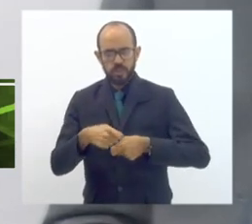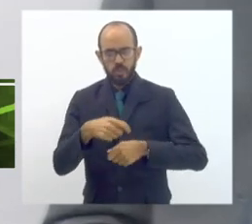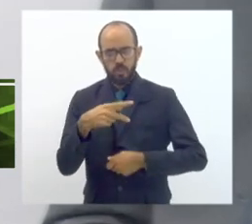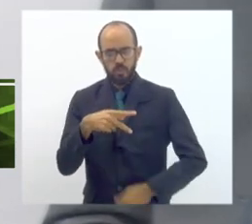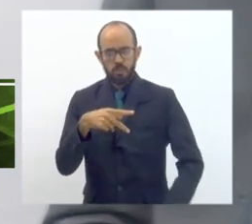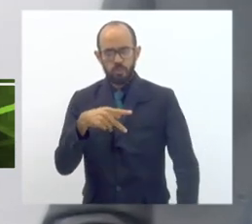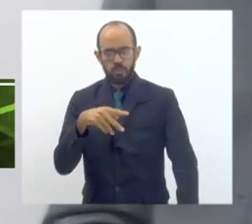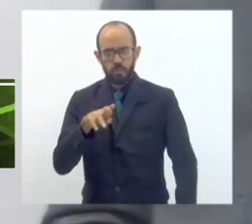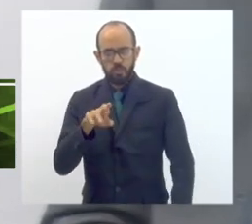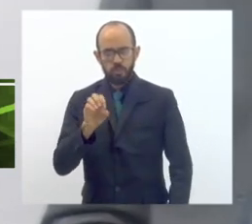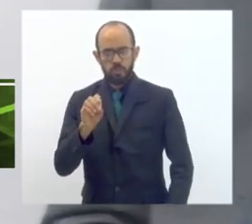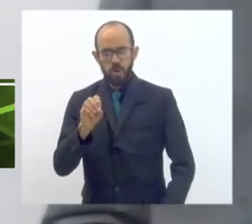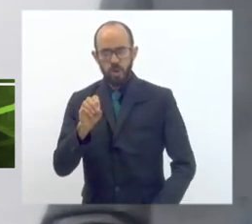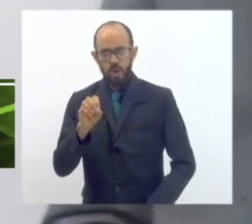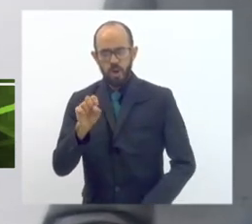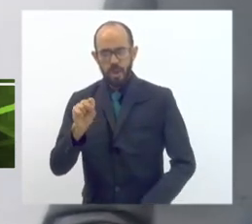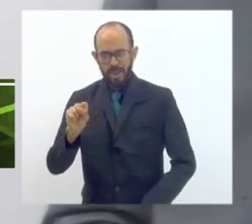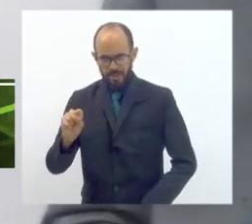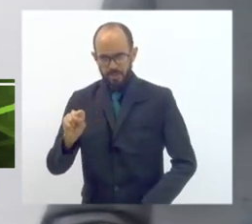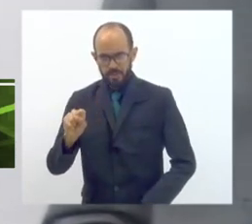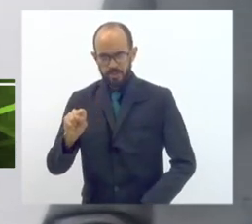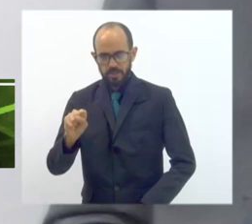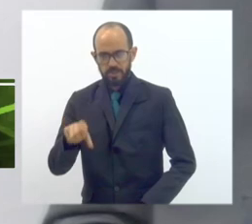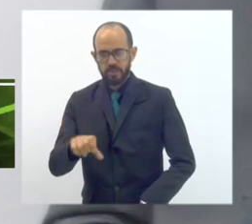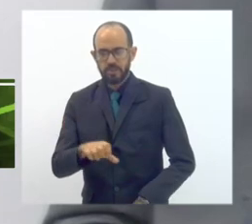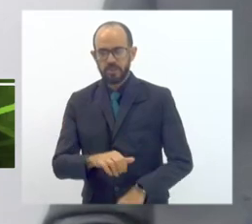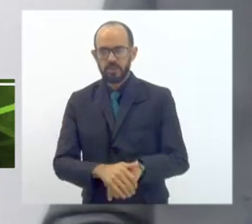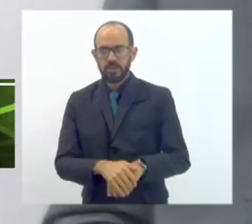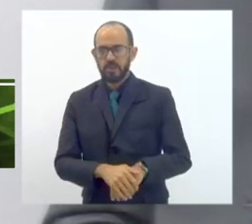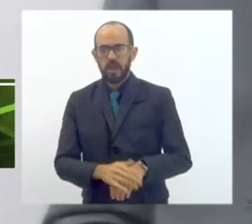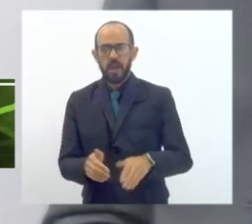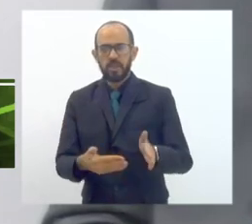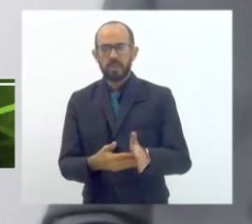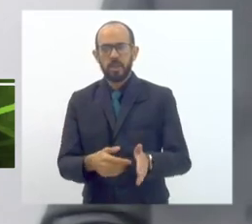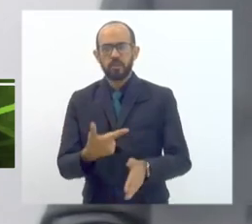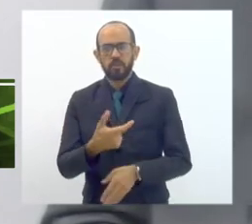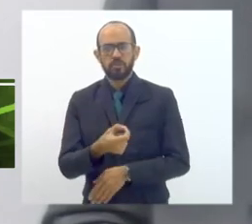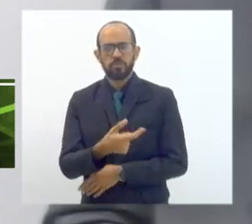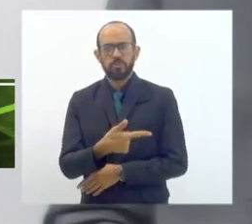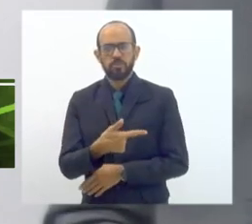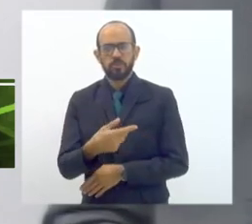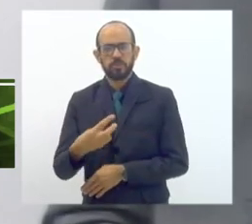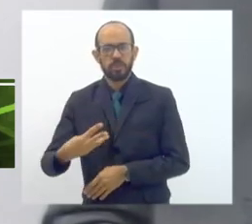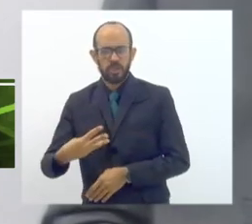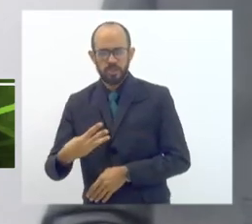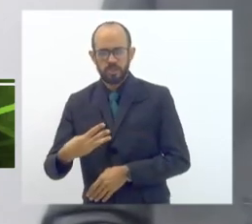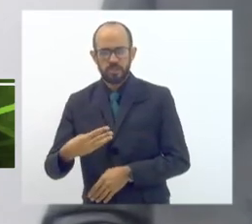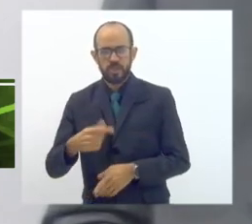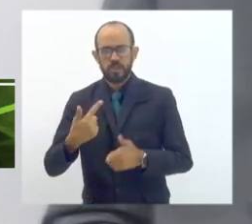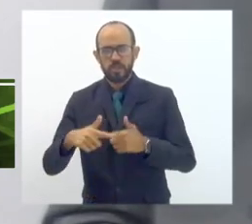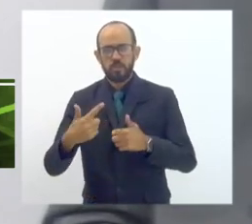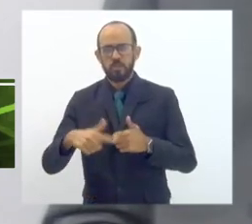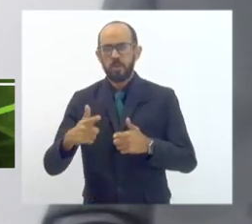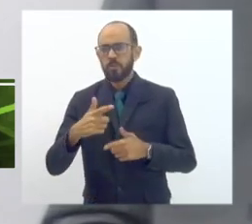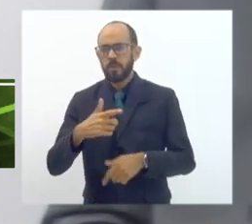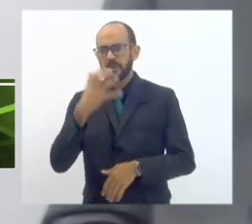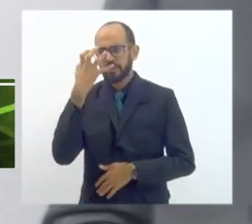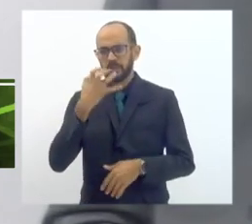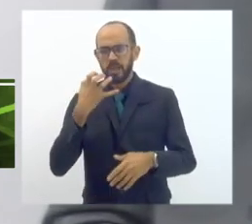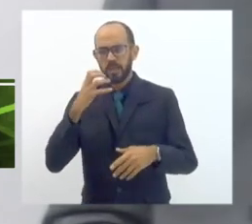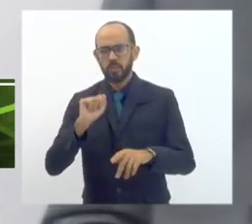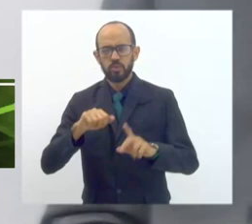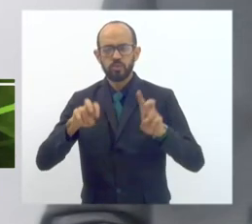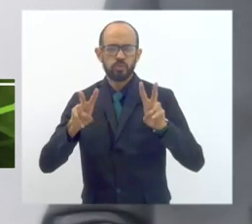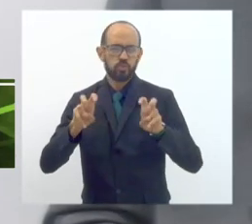2024, e por decreto até 2023, a gente tem um problema muito sério no que diz respeito